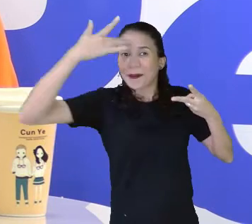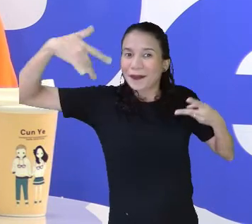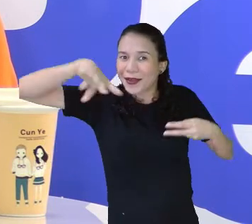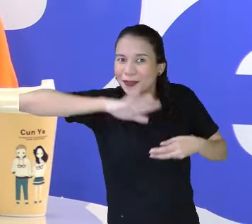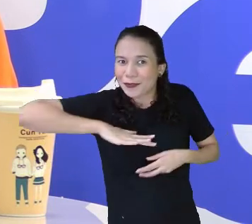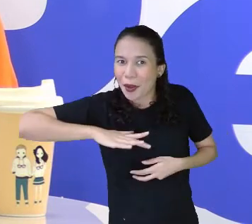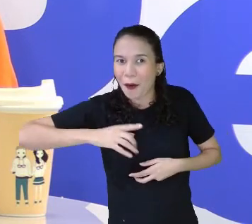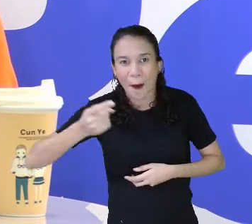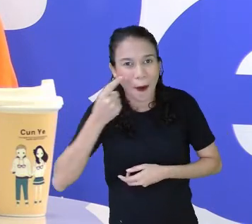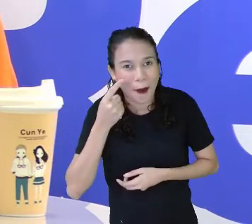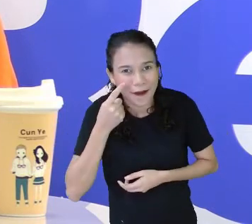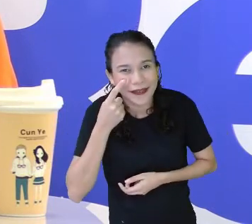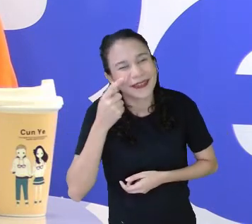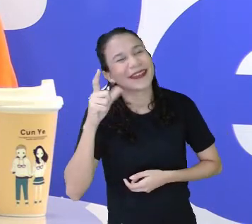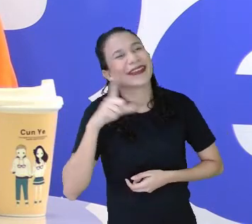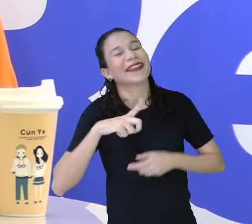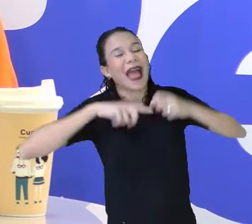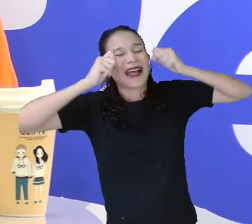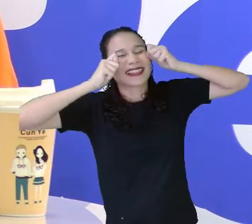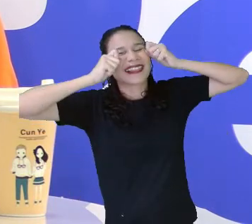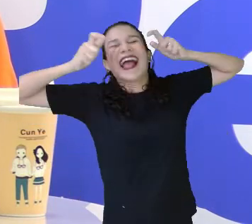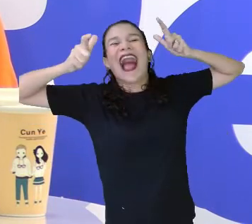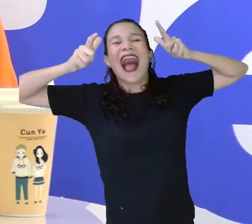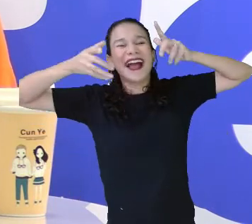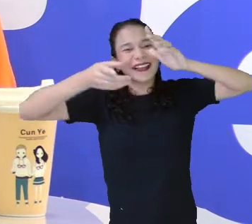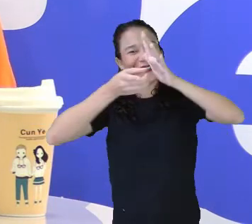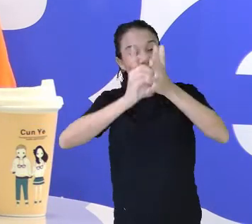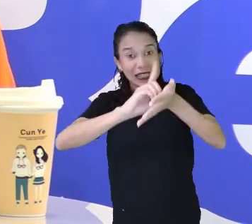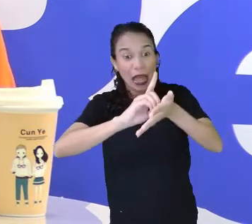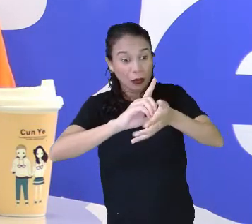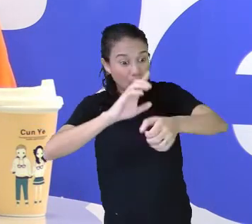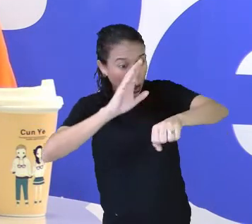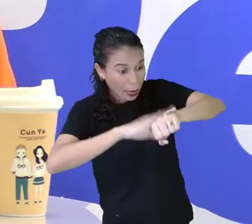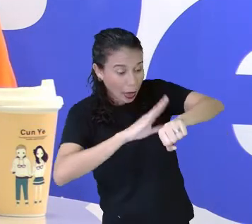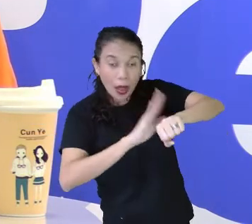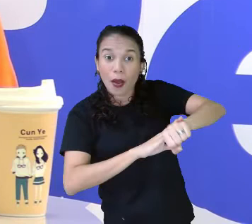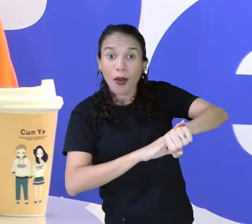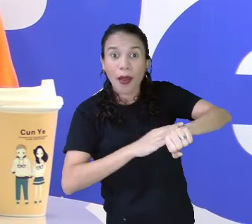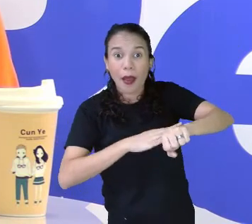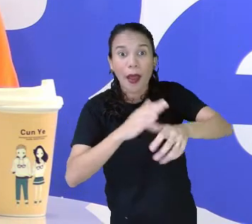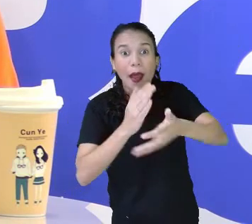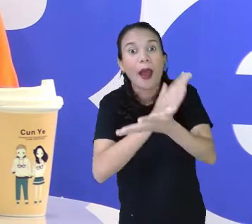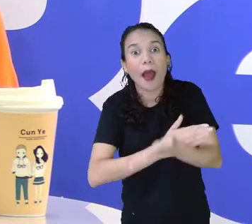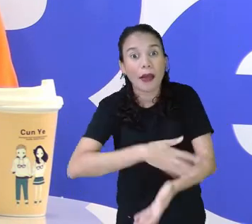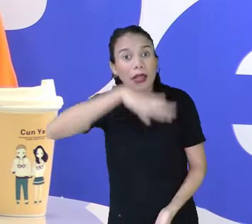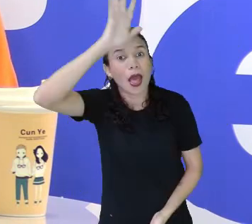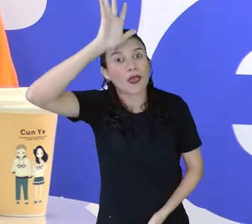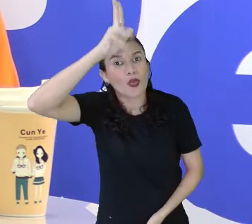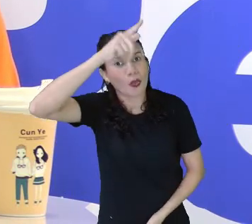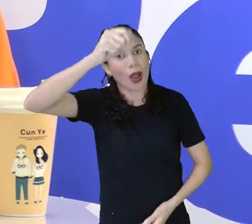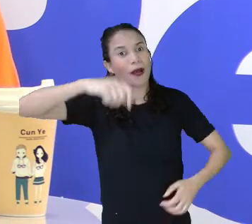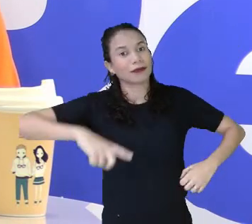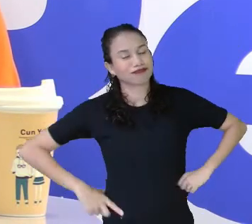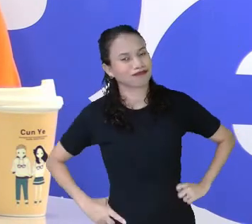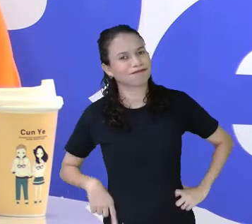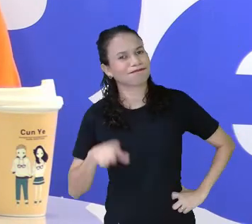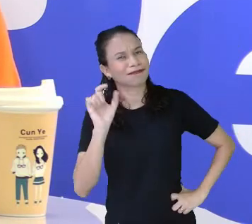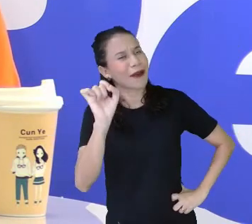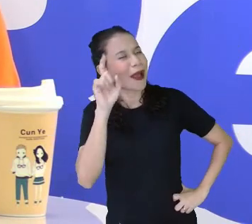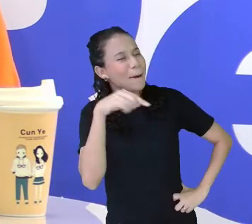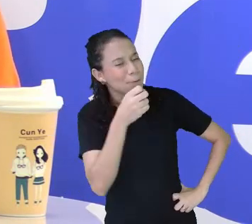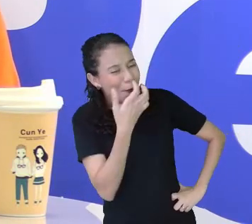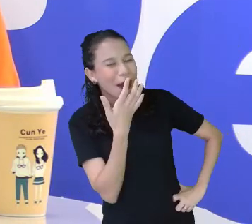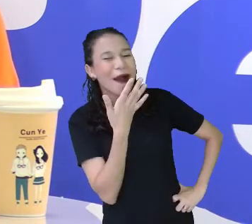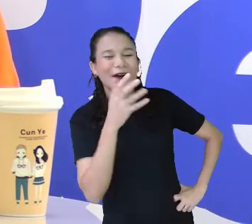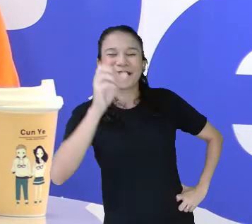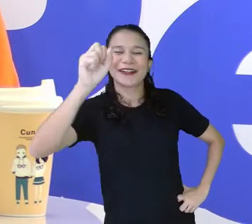pessoal, Mauricéia. Eles acordaram cedo antes do galo, viu, Mauricéia? Então, que bom, viu,